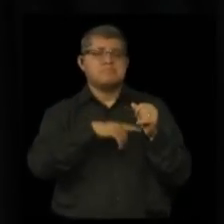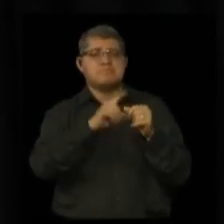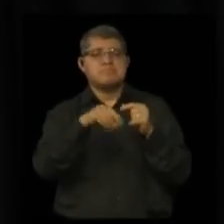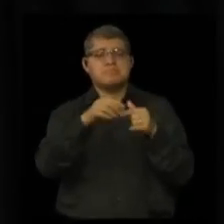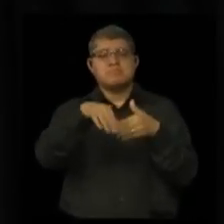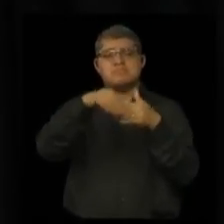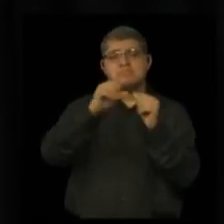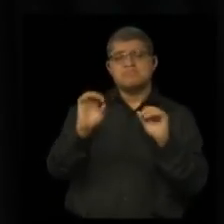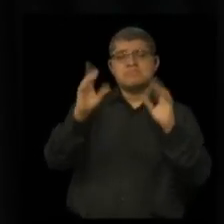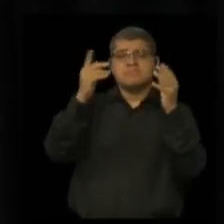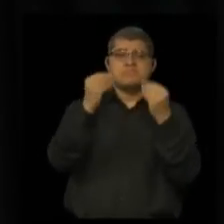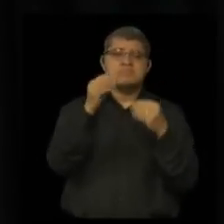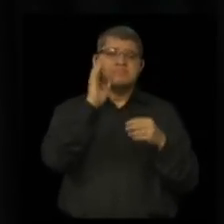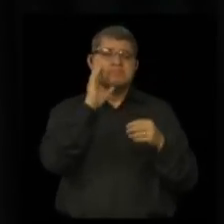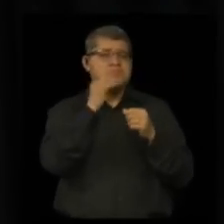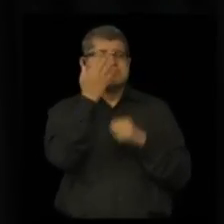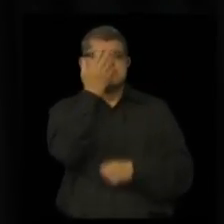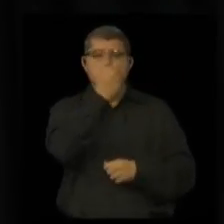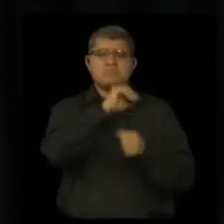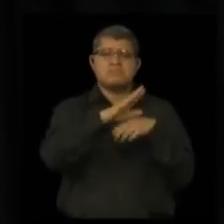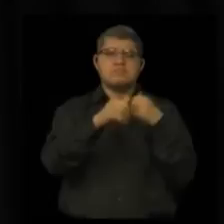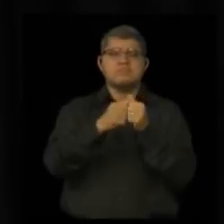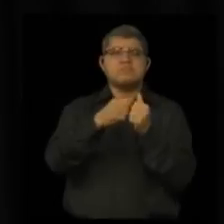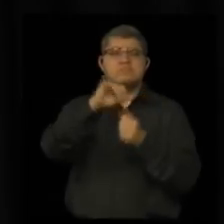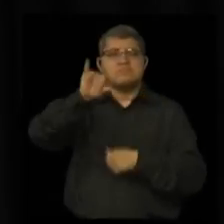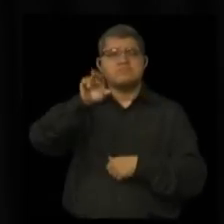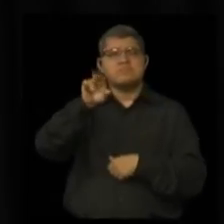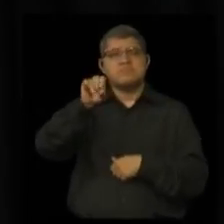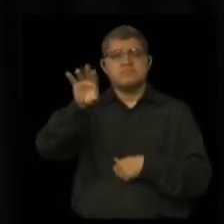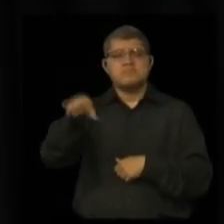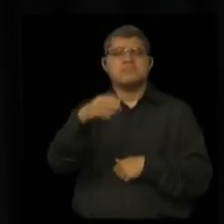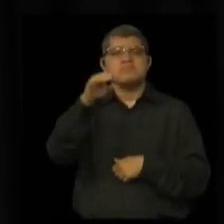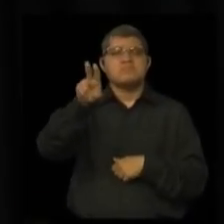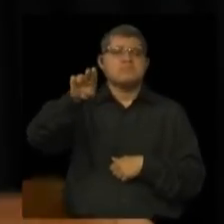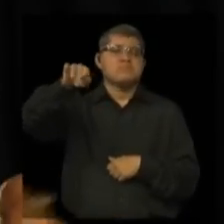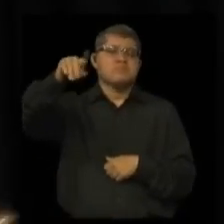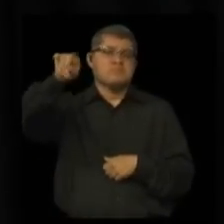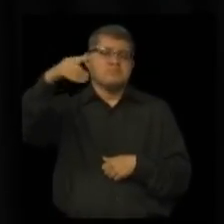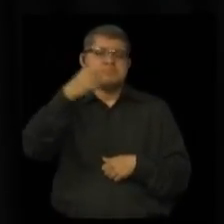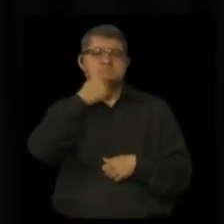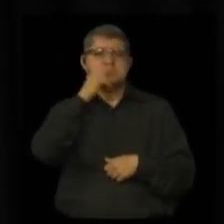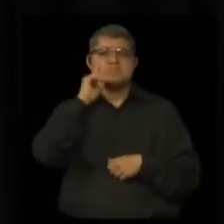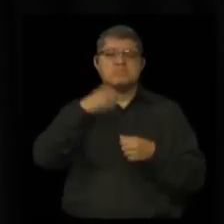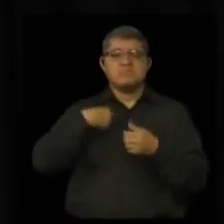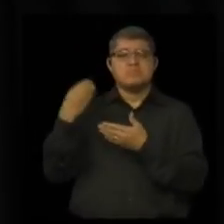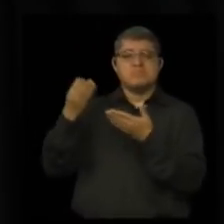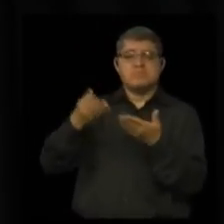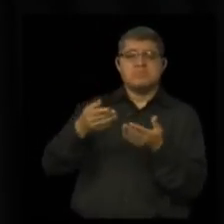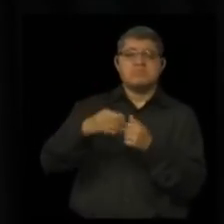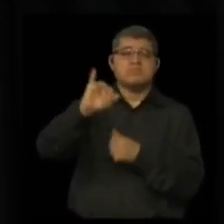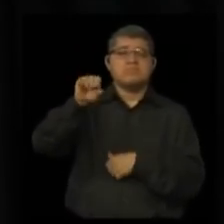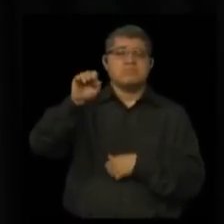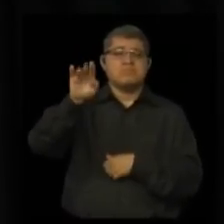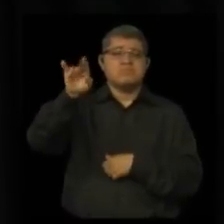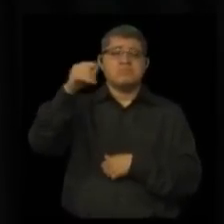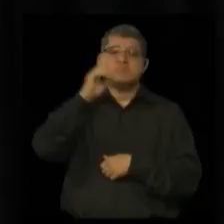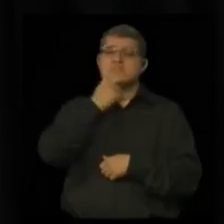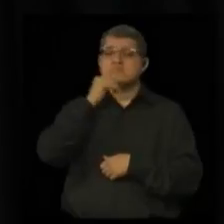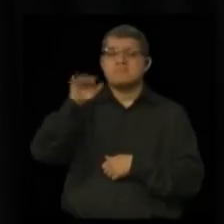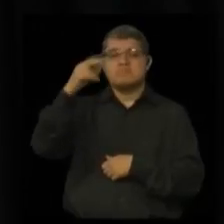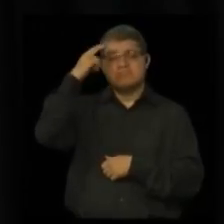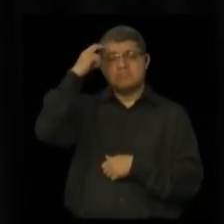Eu dirigi um show agora, um show lindo do Júnior Urbano, até teve aqui no seu programa, fantástico. Um menino